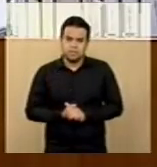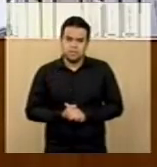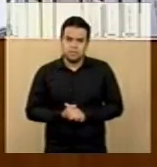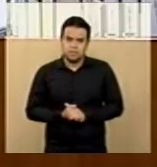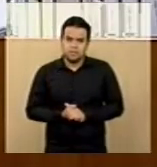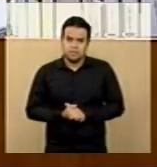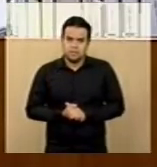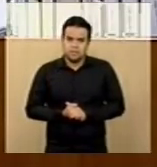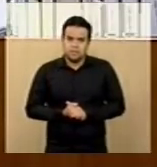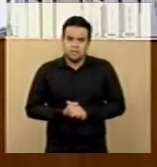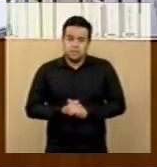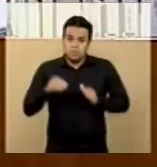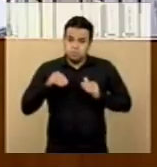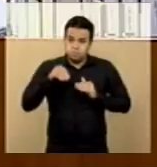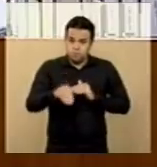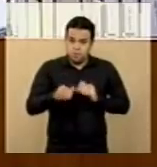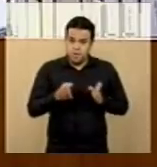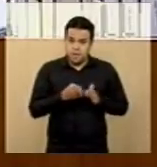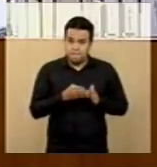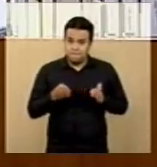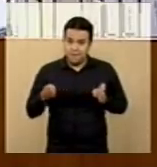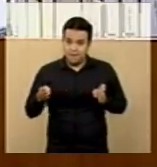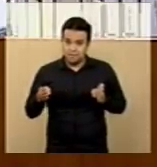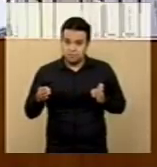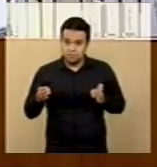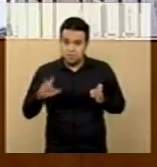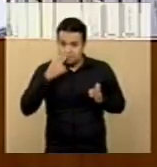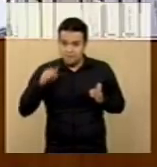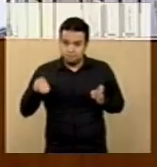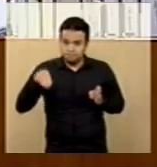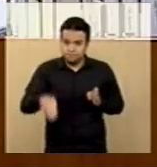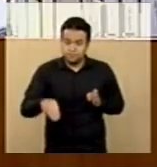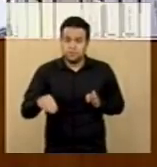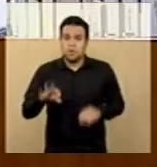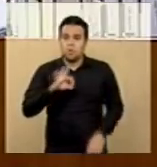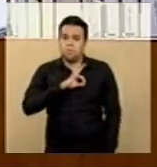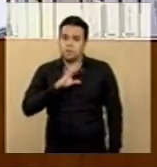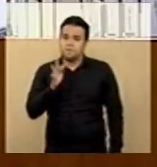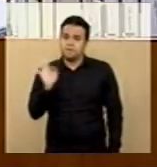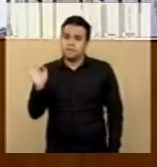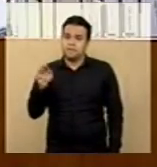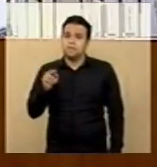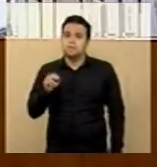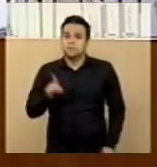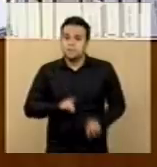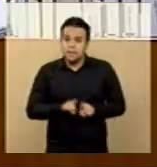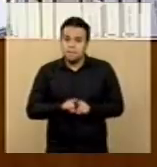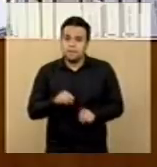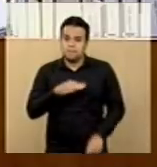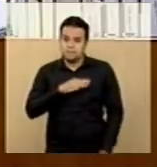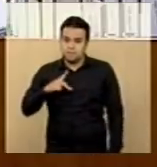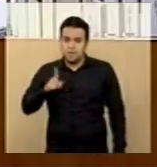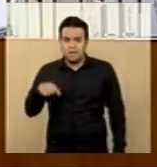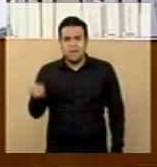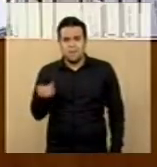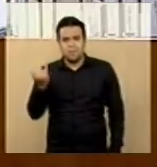de prazos, tanto da Polícia Federal quanto do Ministério Público, no caso de diligências, eu acho que é importante que nós também